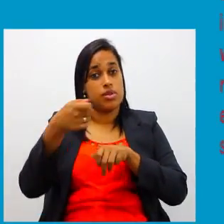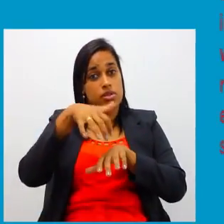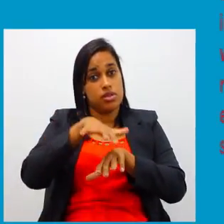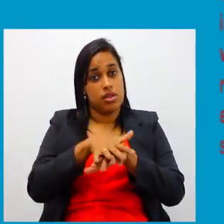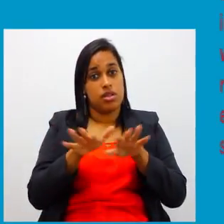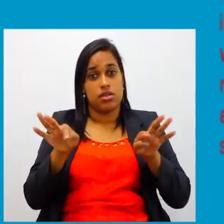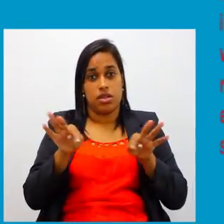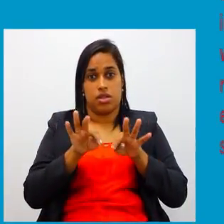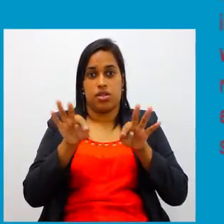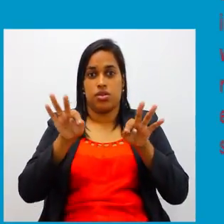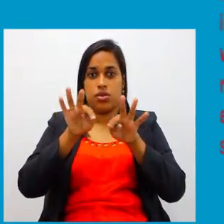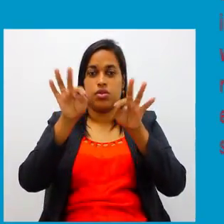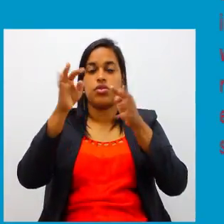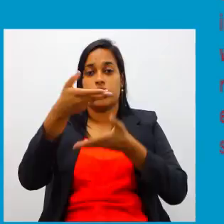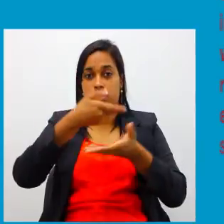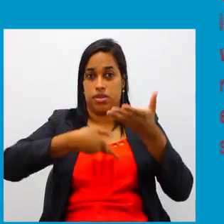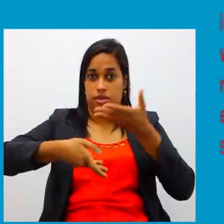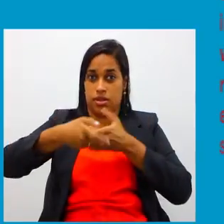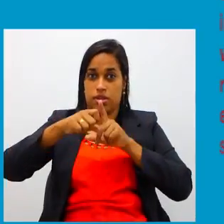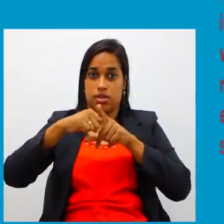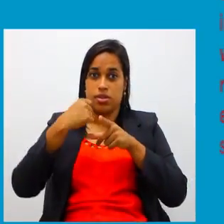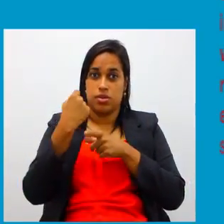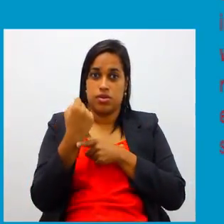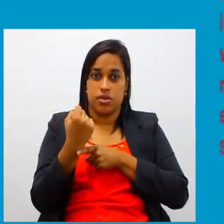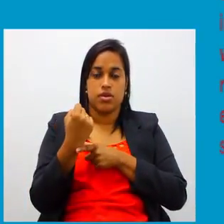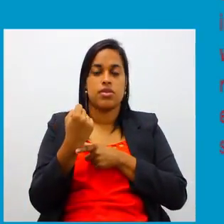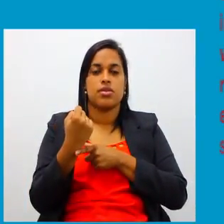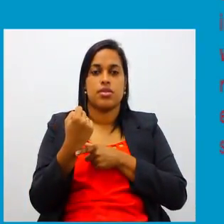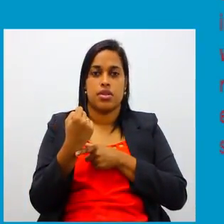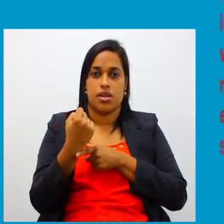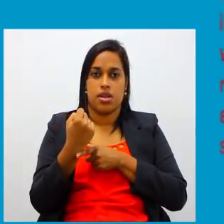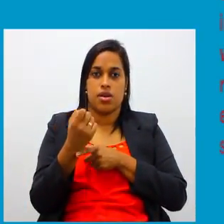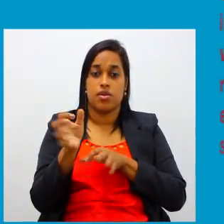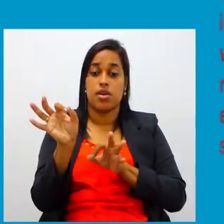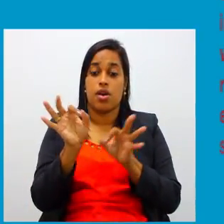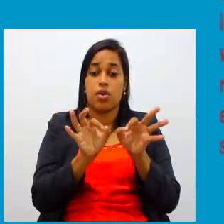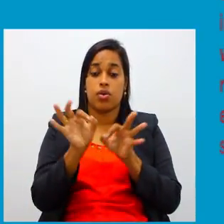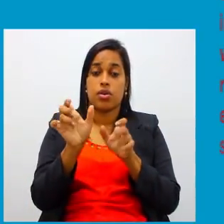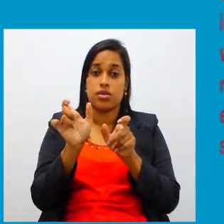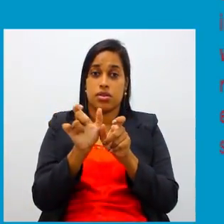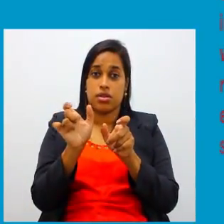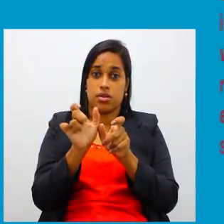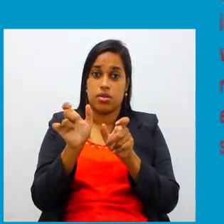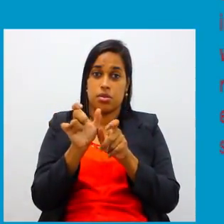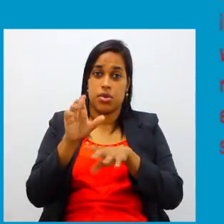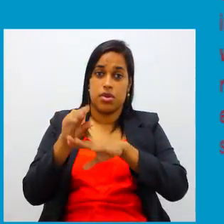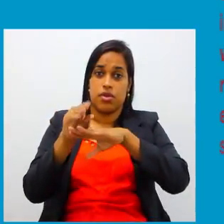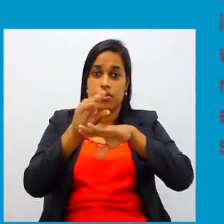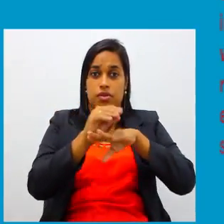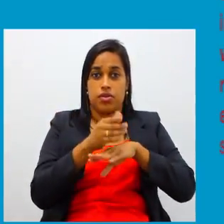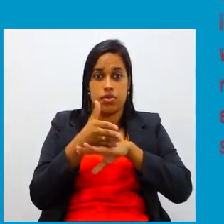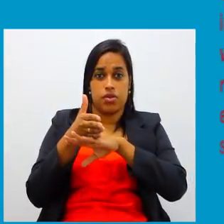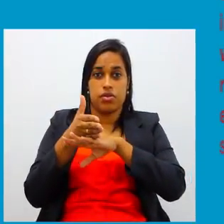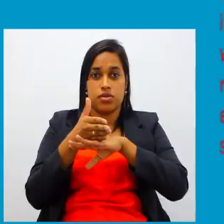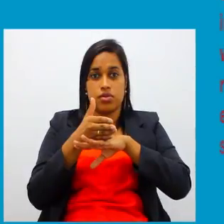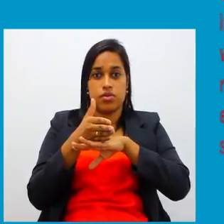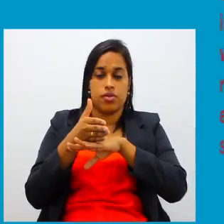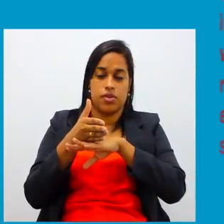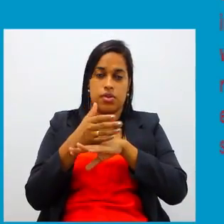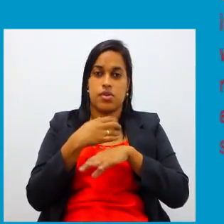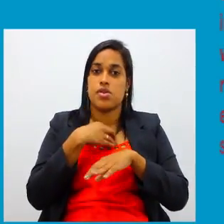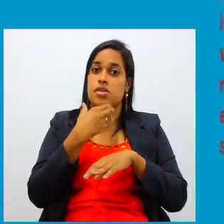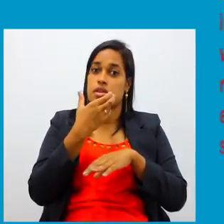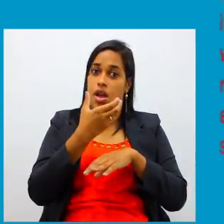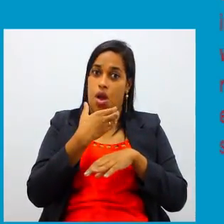Integram tecnologia, interação social e a construção de palavras, fotos, vídeos e